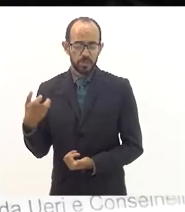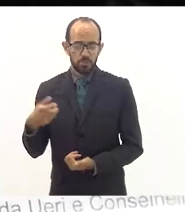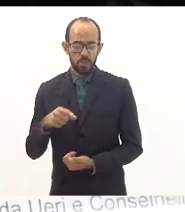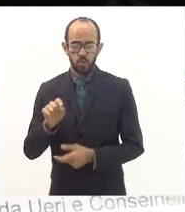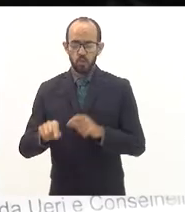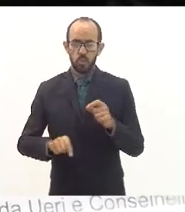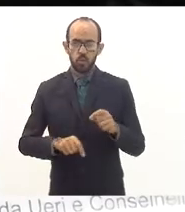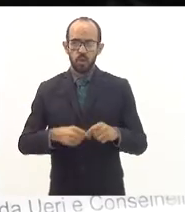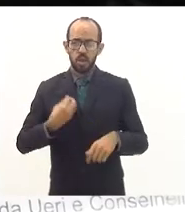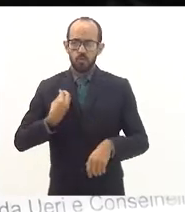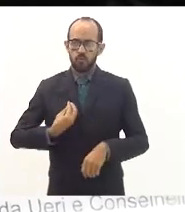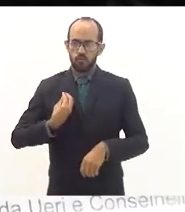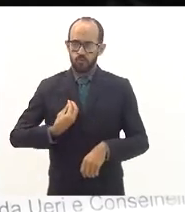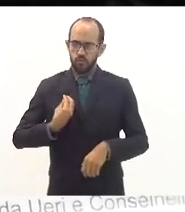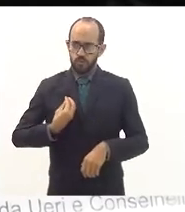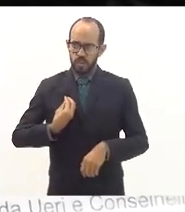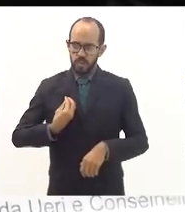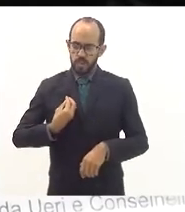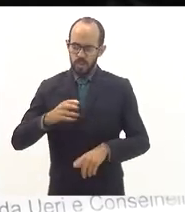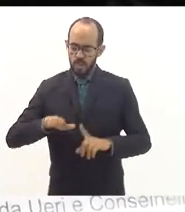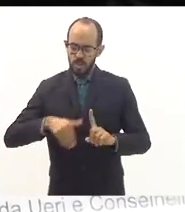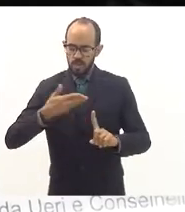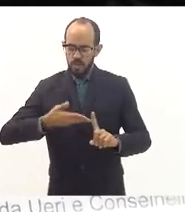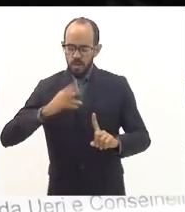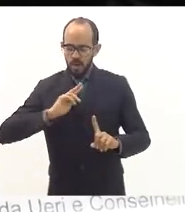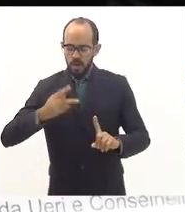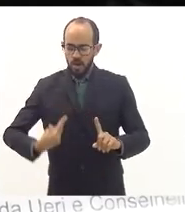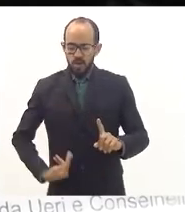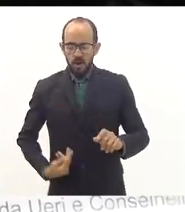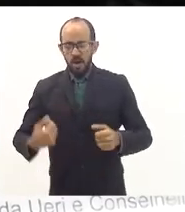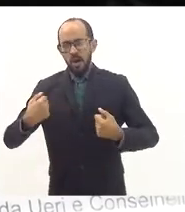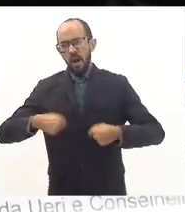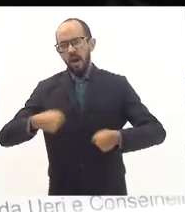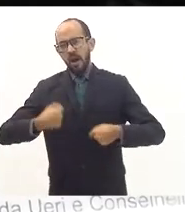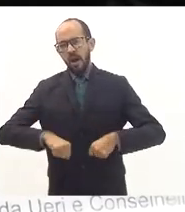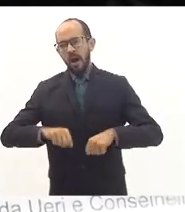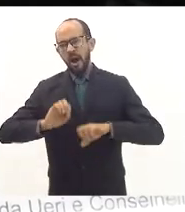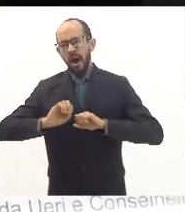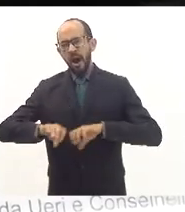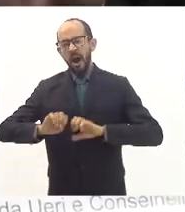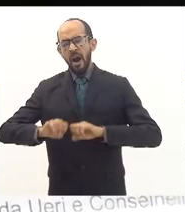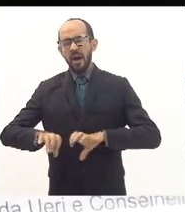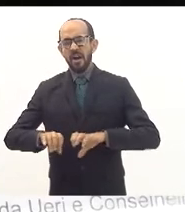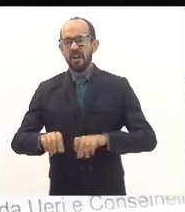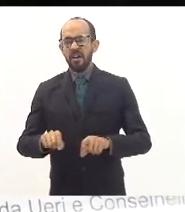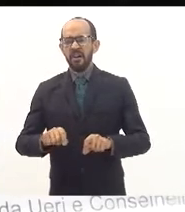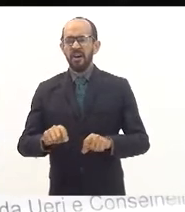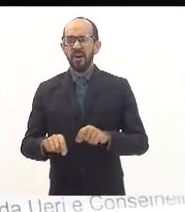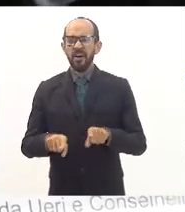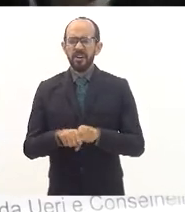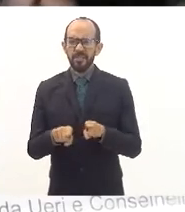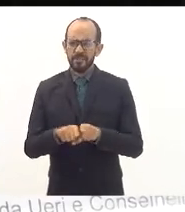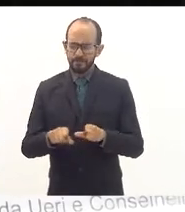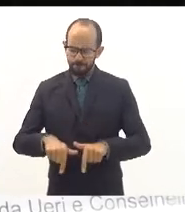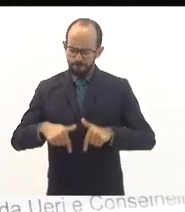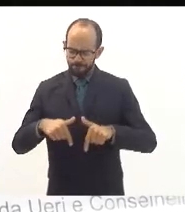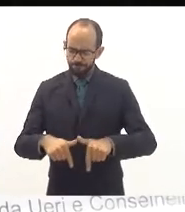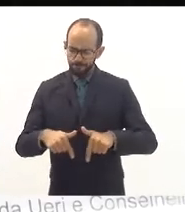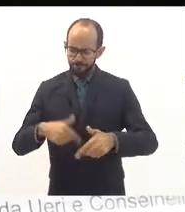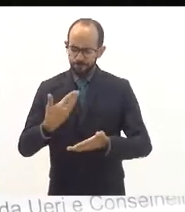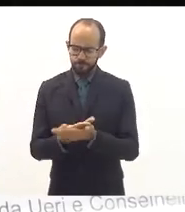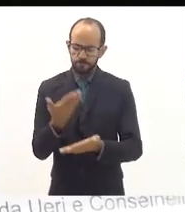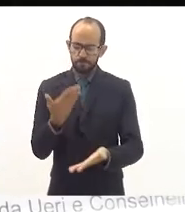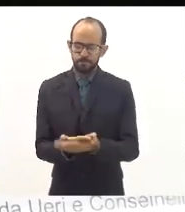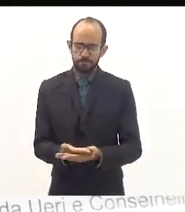sua sobrevivência e dignidade humana dependiam da educação e da dedicação aos